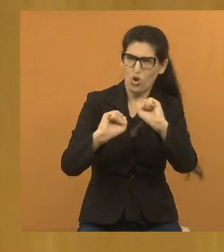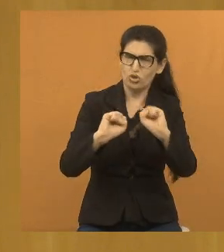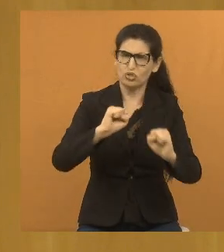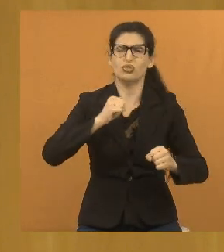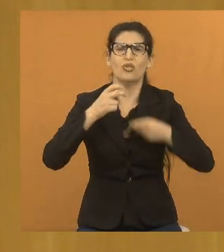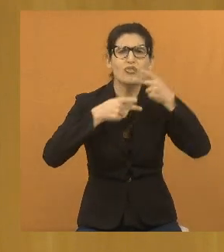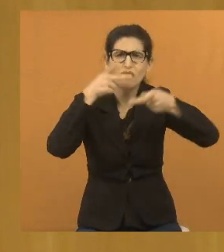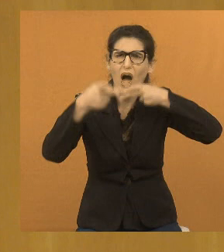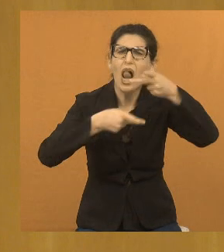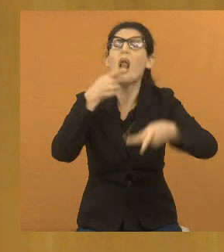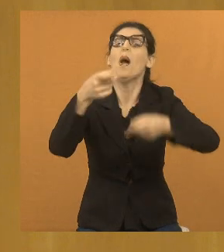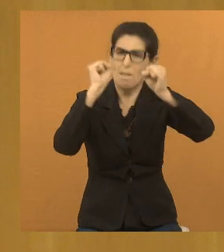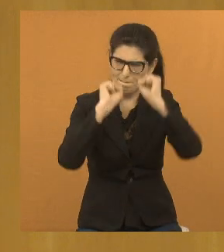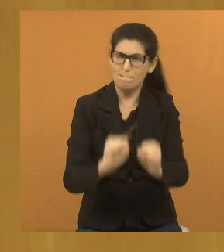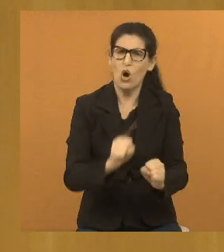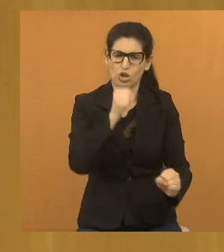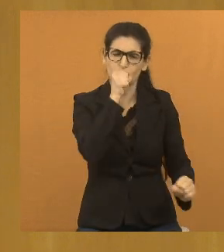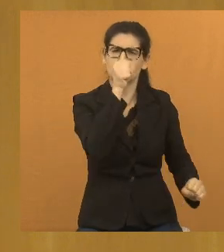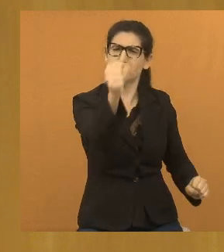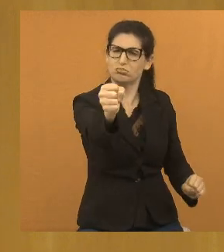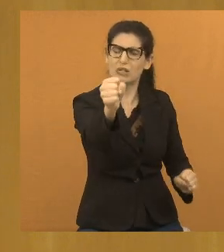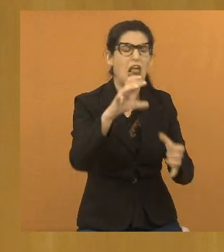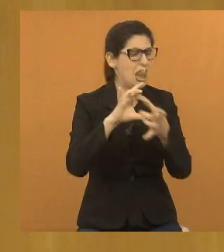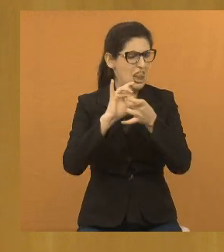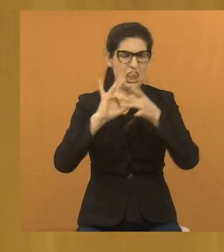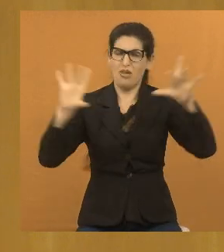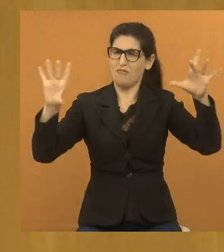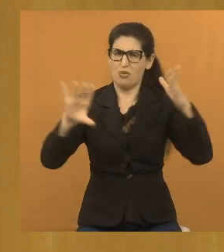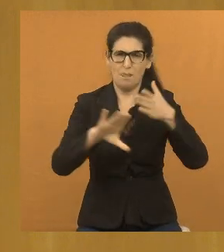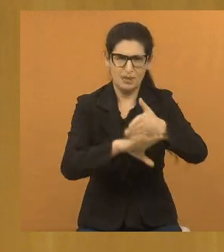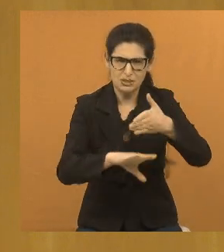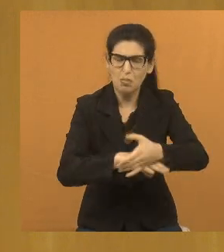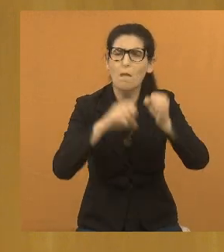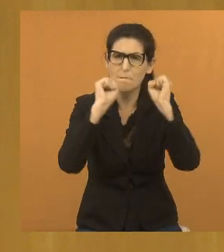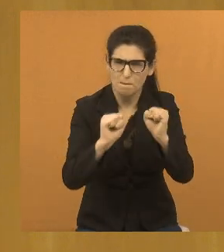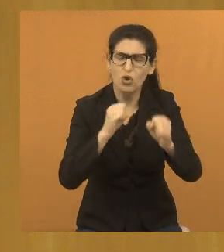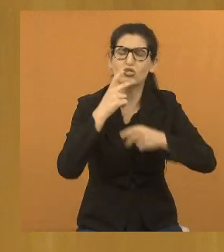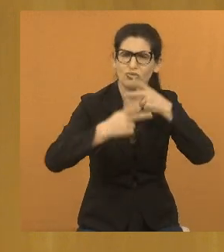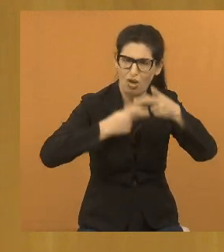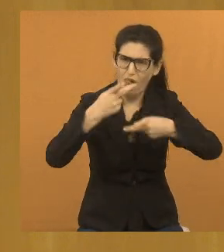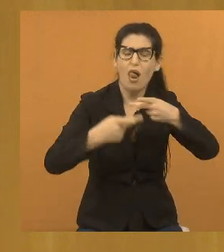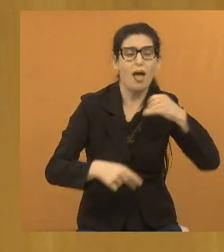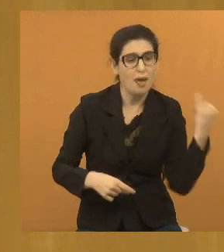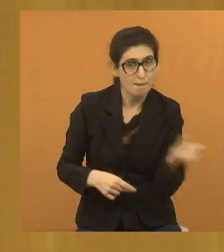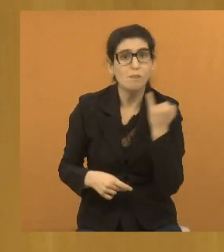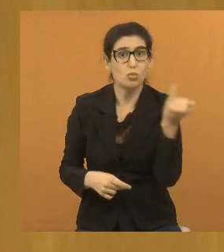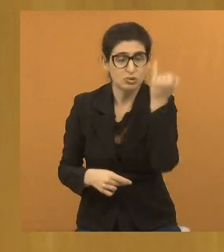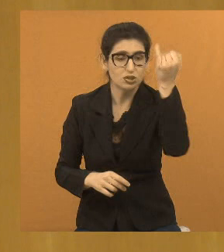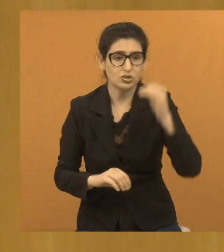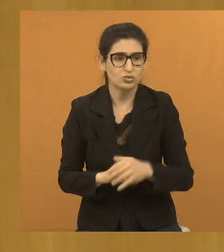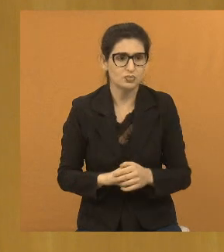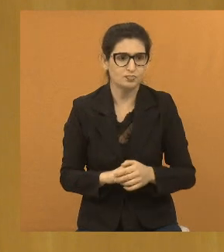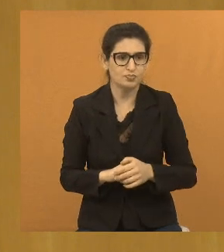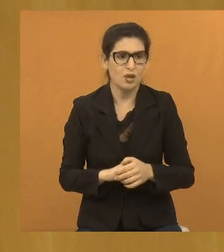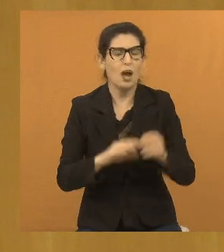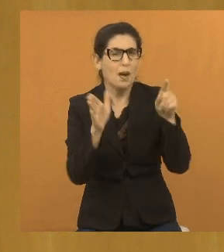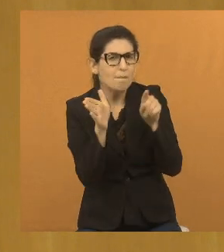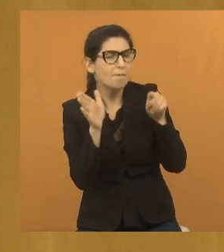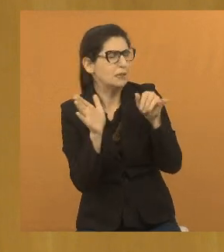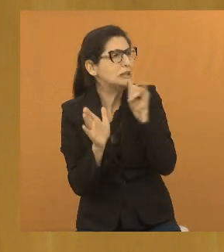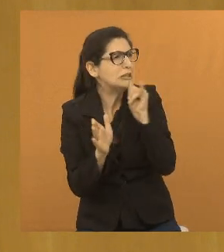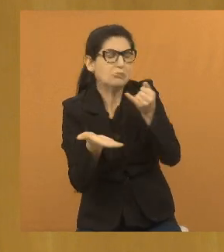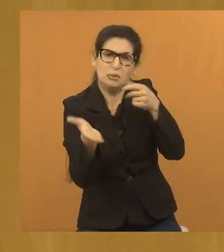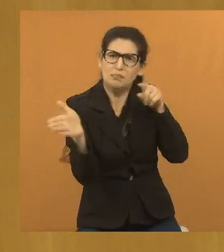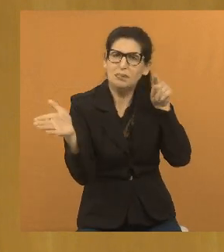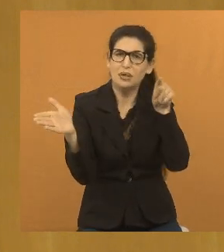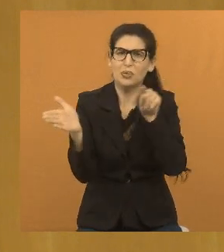A participação é livre, quem quiser falar, pode falar, mesmo que as perguntas apresentadas não